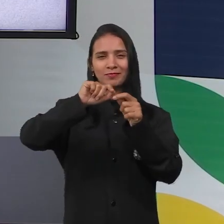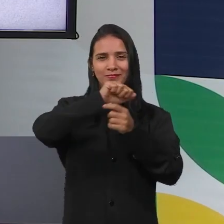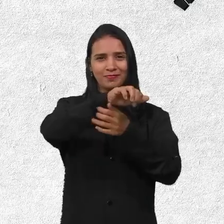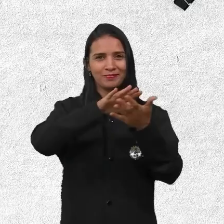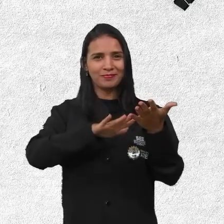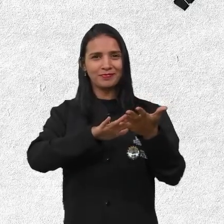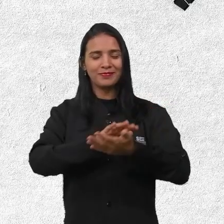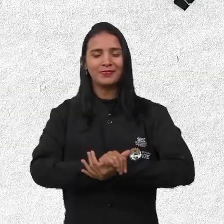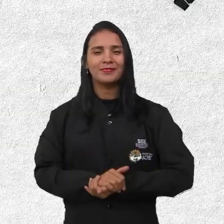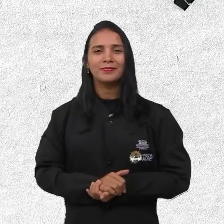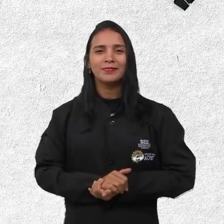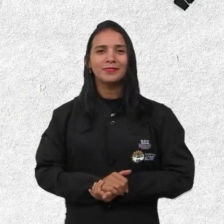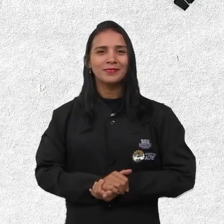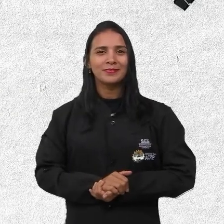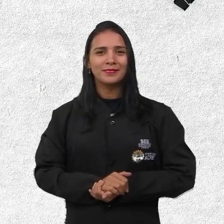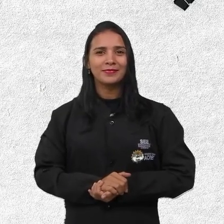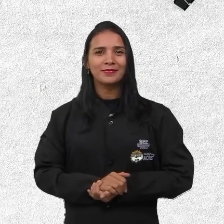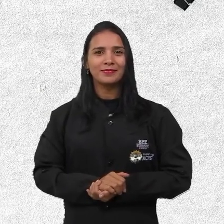atividade.